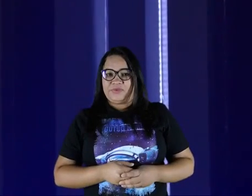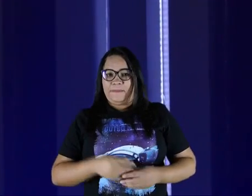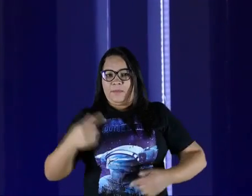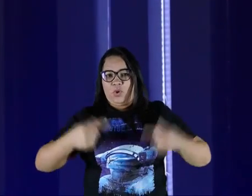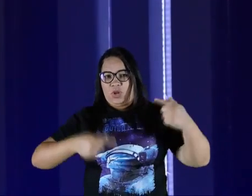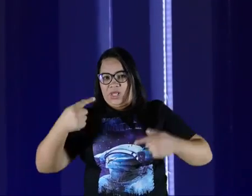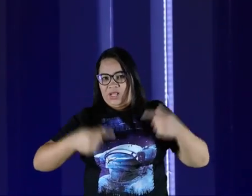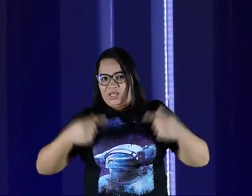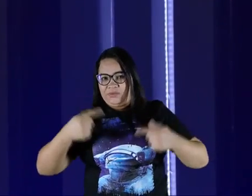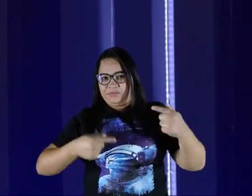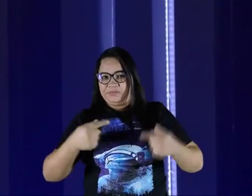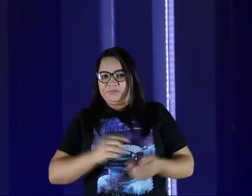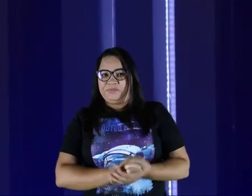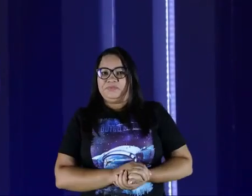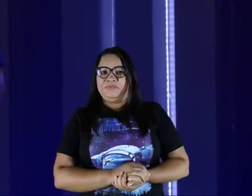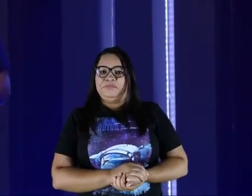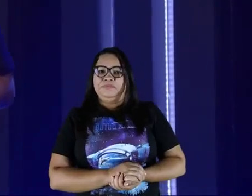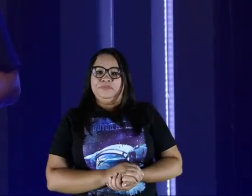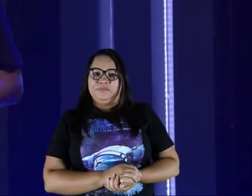política.